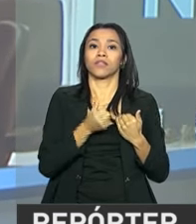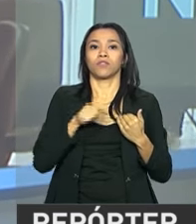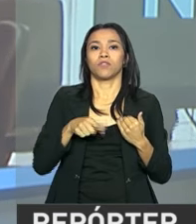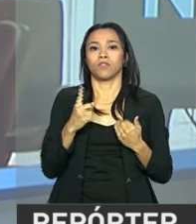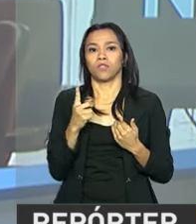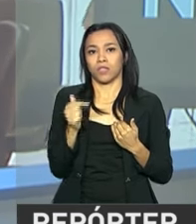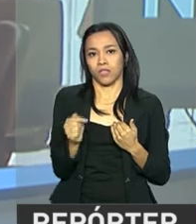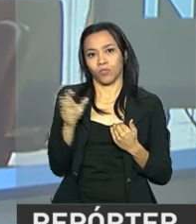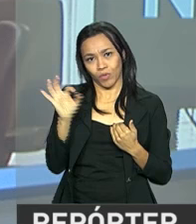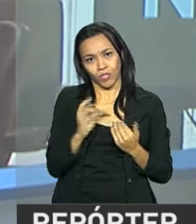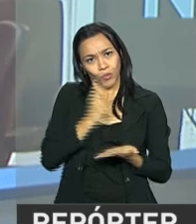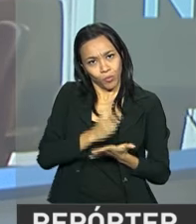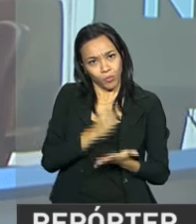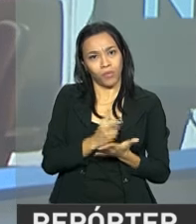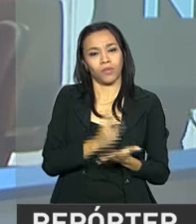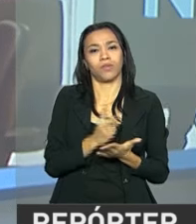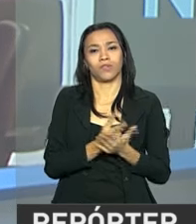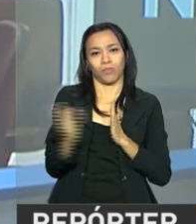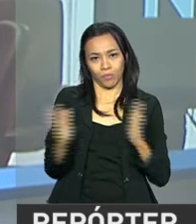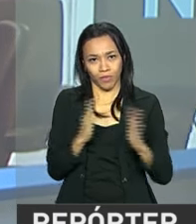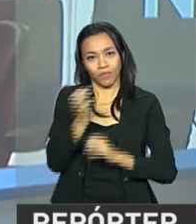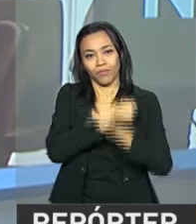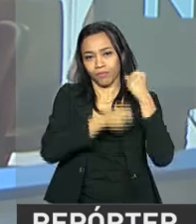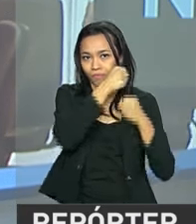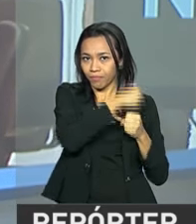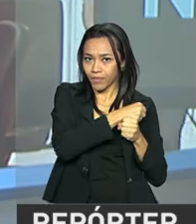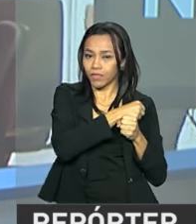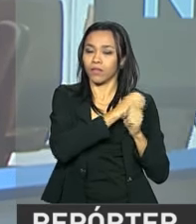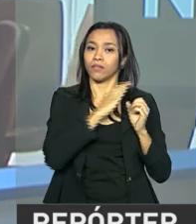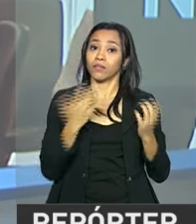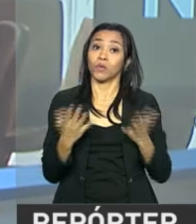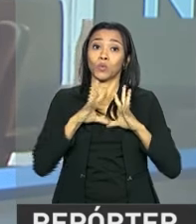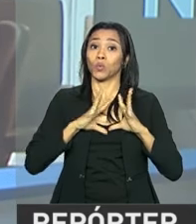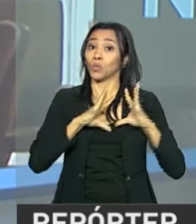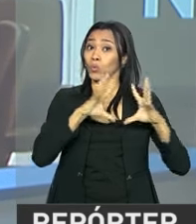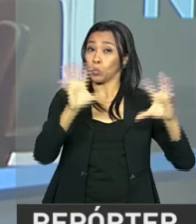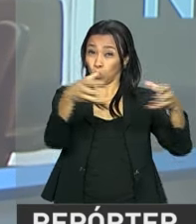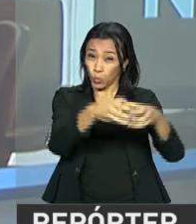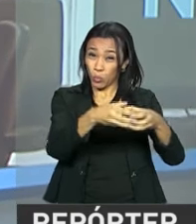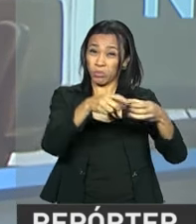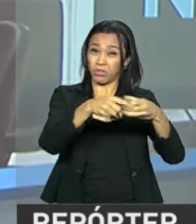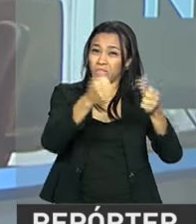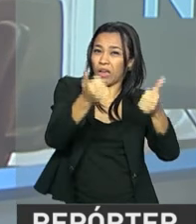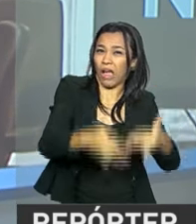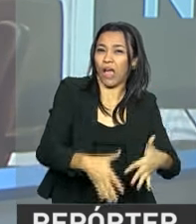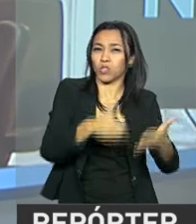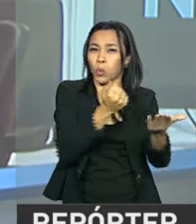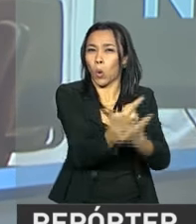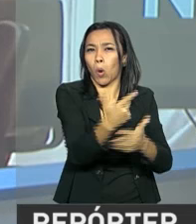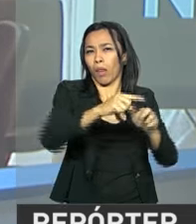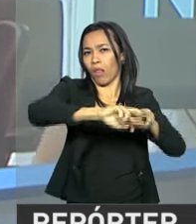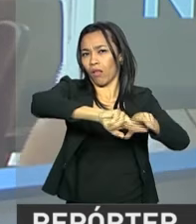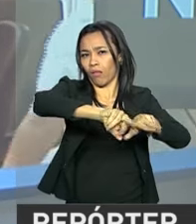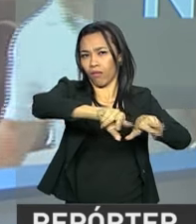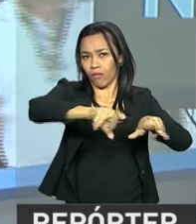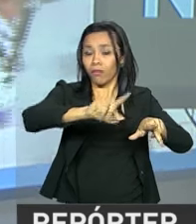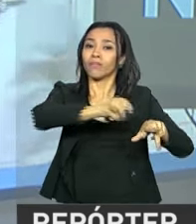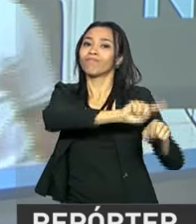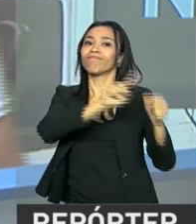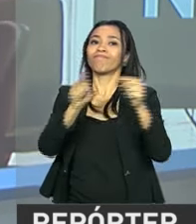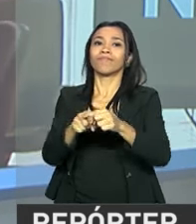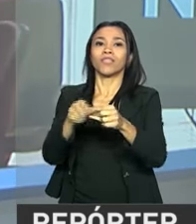6,17% do mesmo período do ano passado. Todos os grupos de despesa que entram no cálculo do